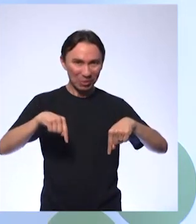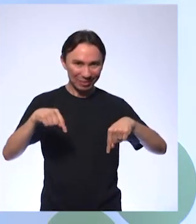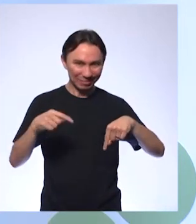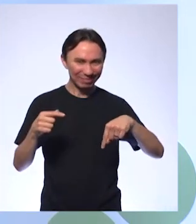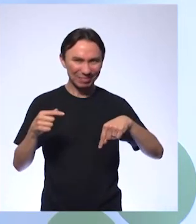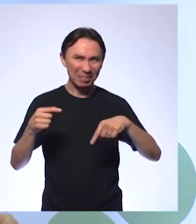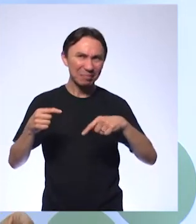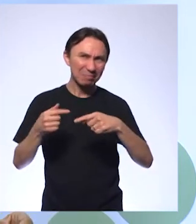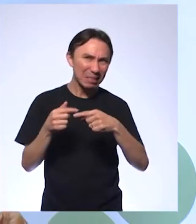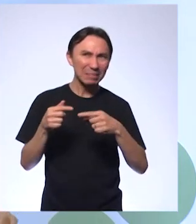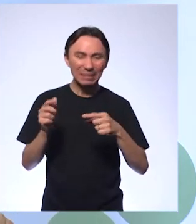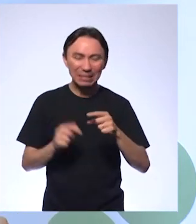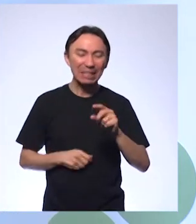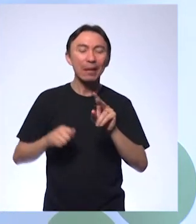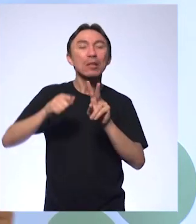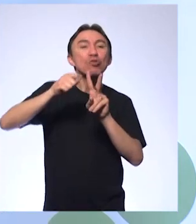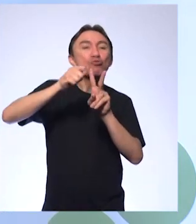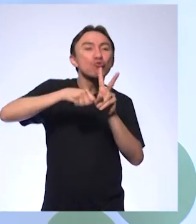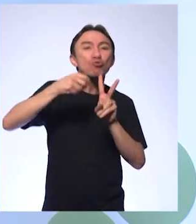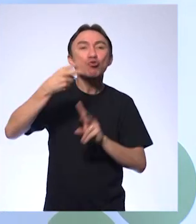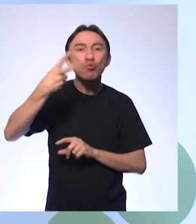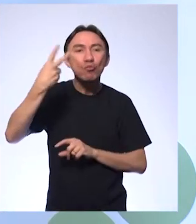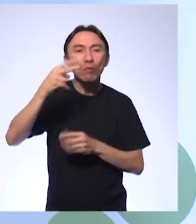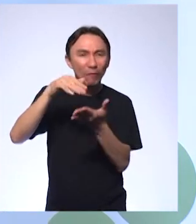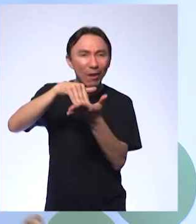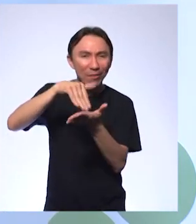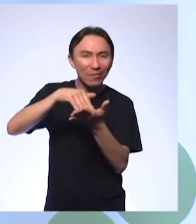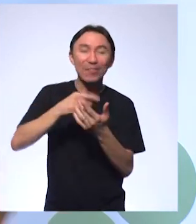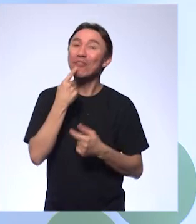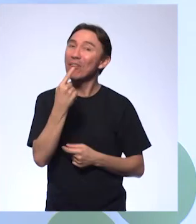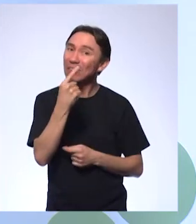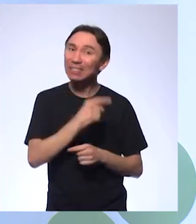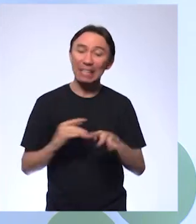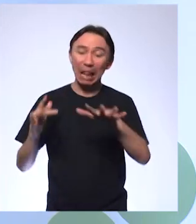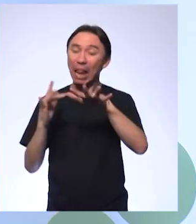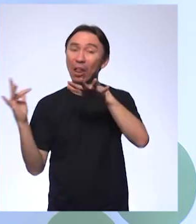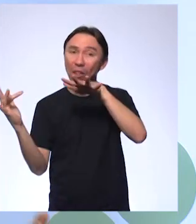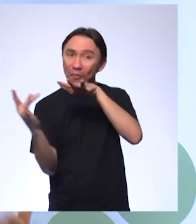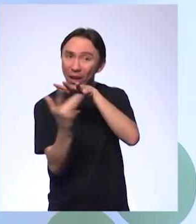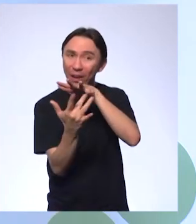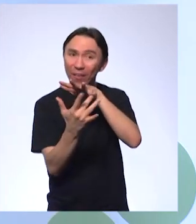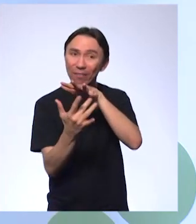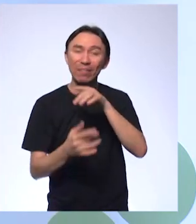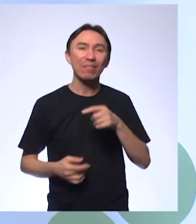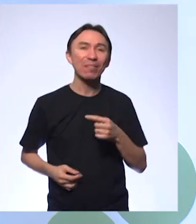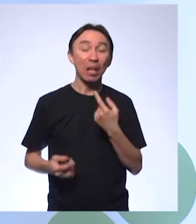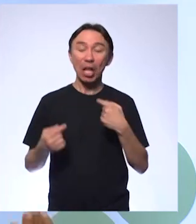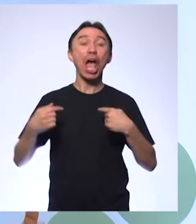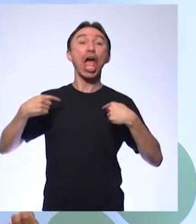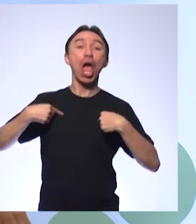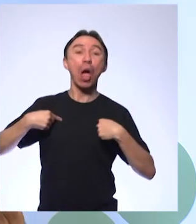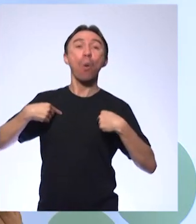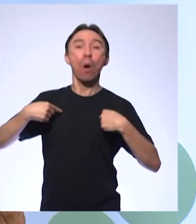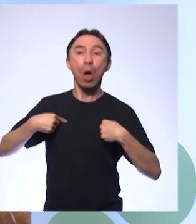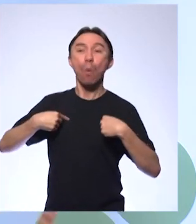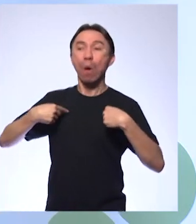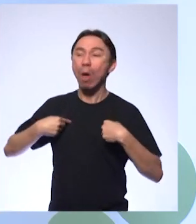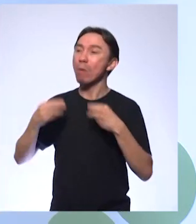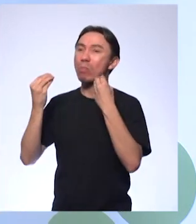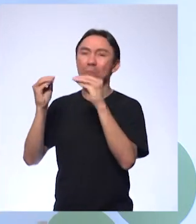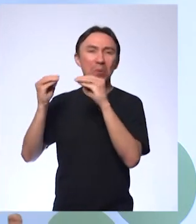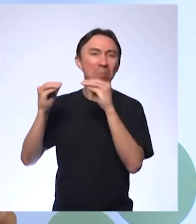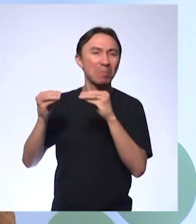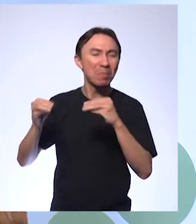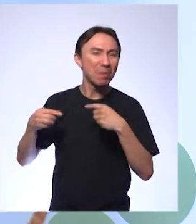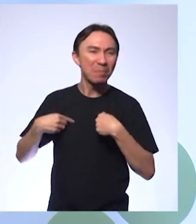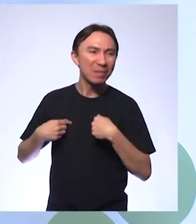final do segundo bimestre, a questão das redes sociais. A gente fala o tempo inteiro sobre nós. E a gente deixa de enxergar